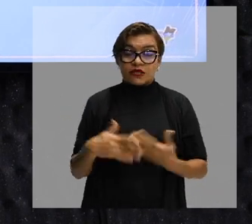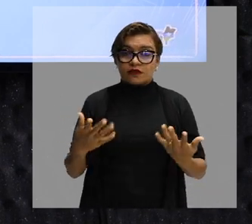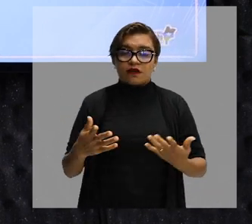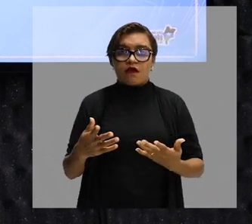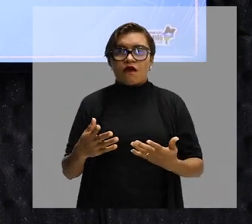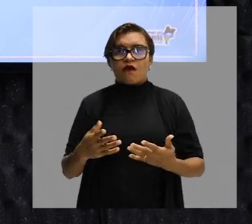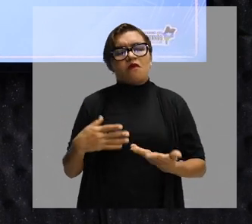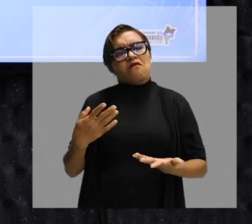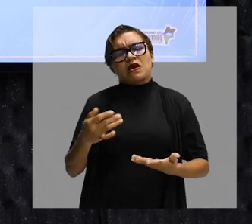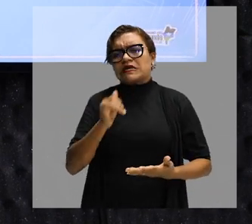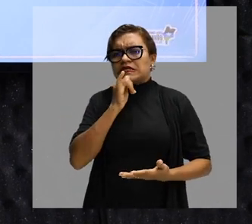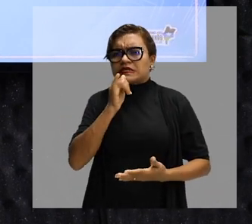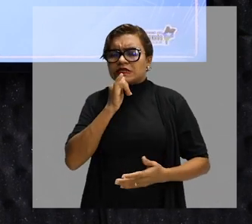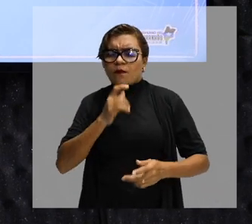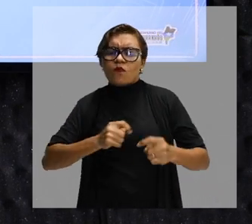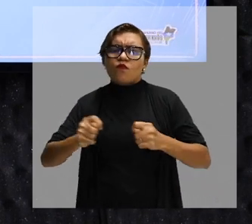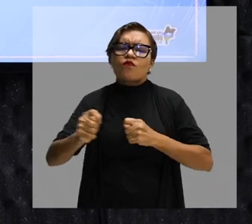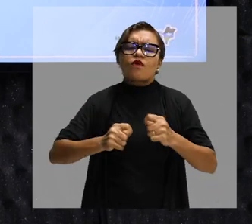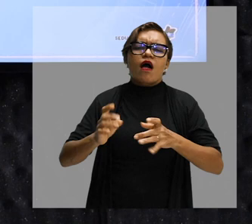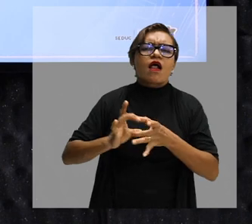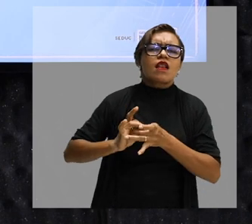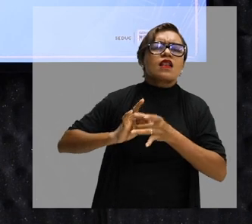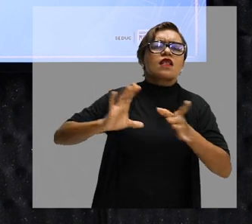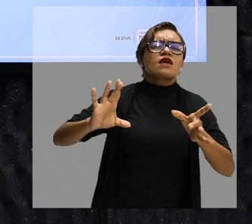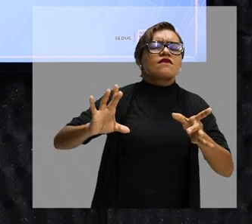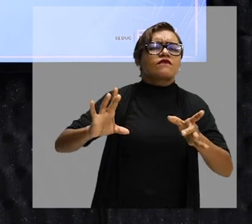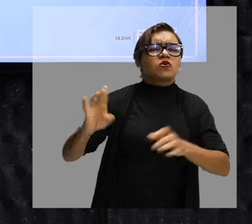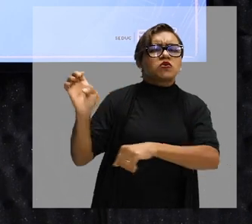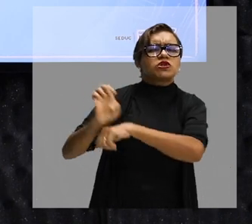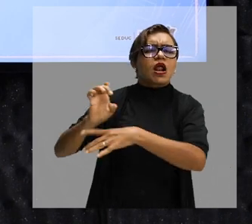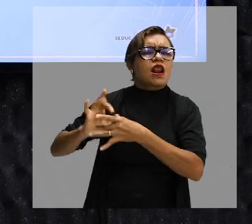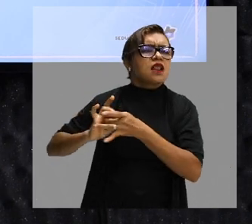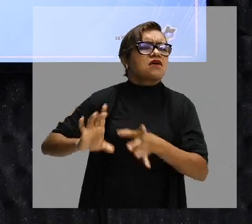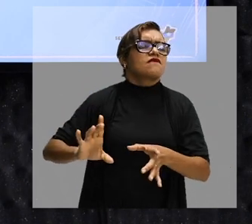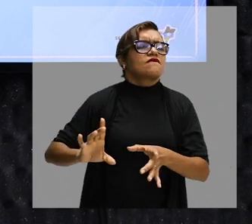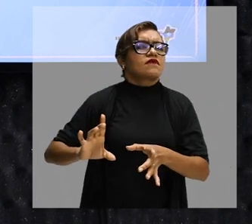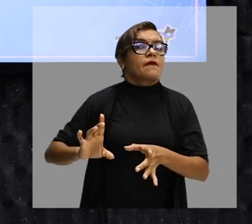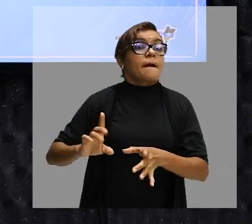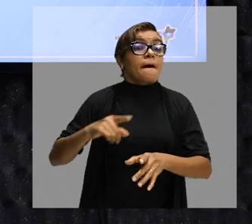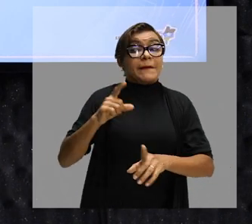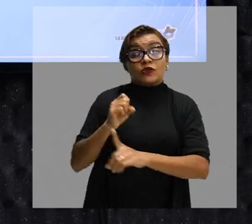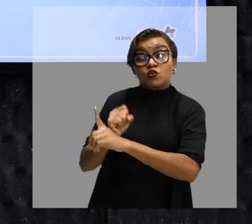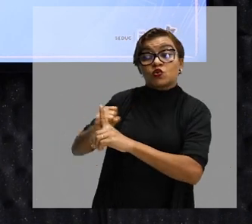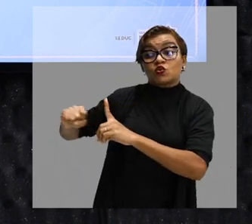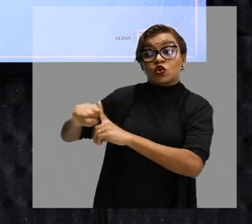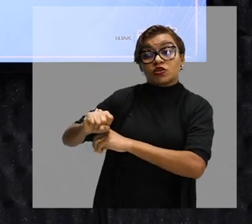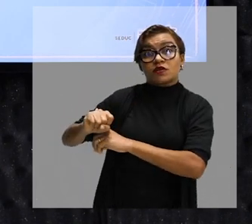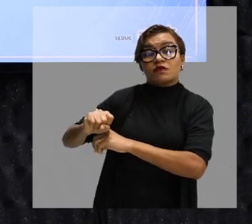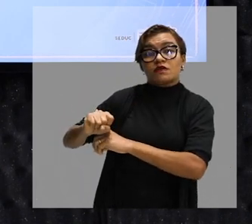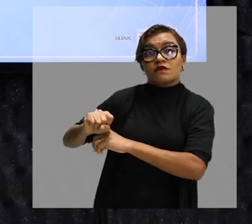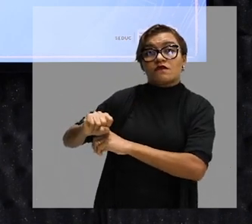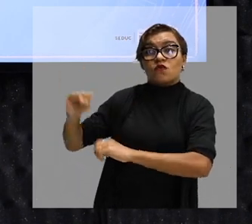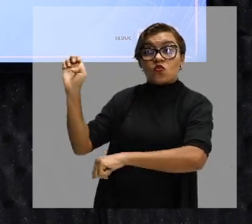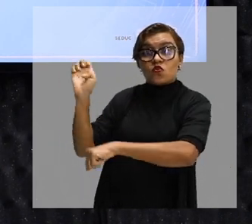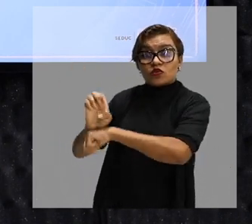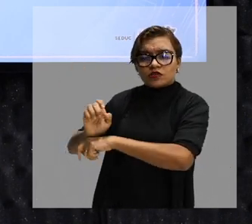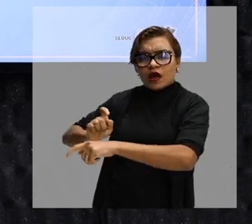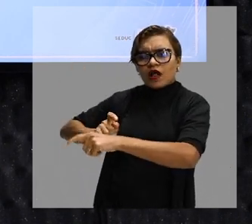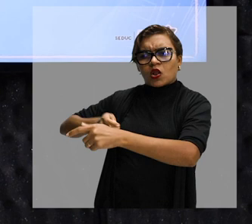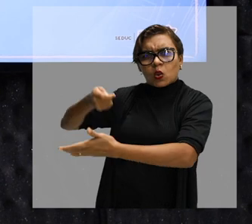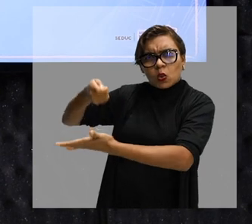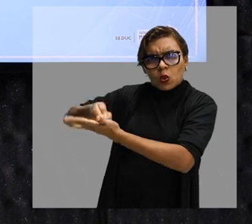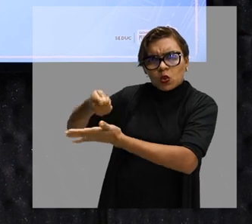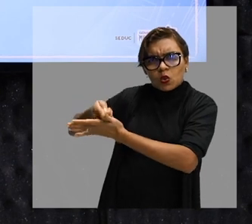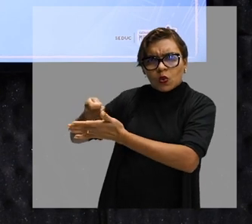está livre do Estado, certo? E no socialismo não, o Estado domina o mercado. Então, a priori,